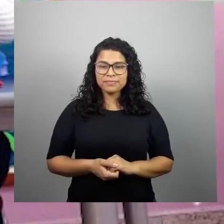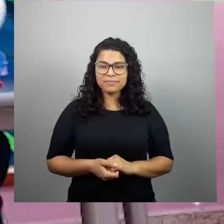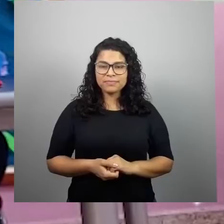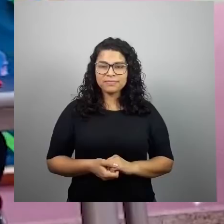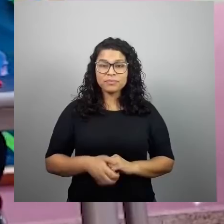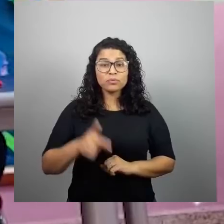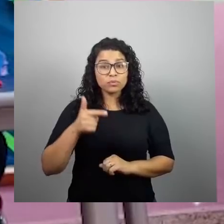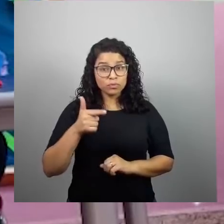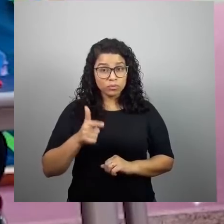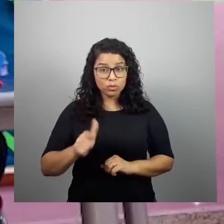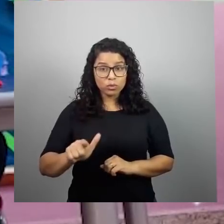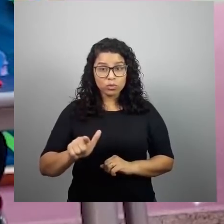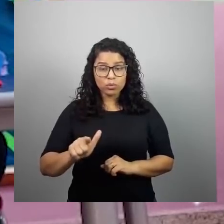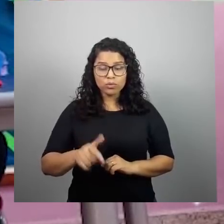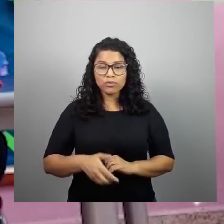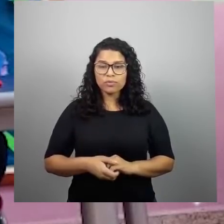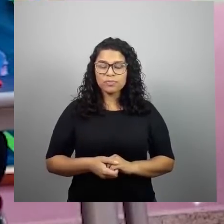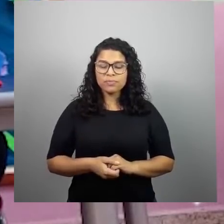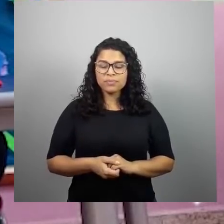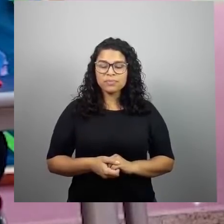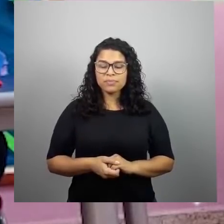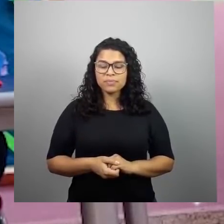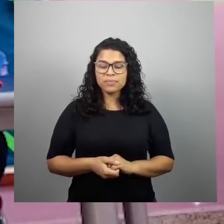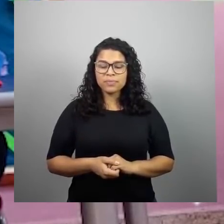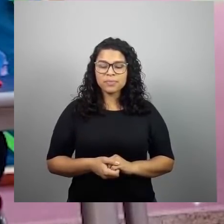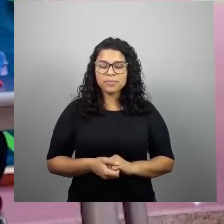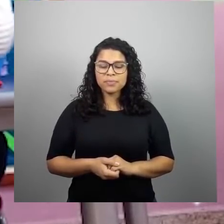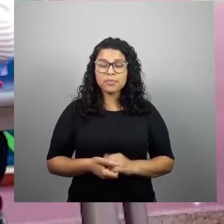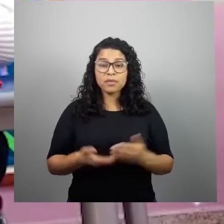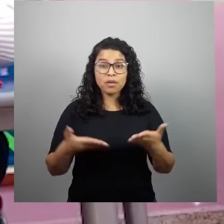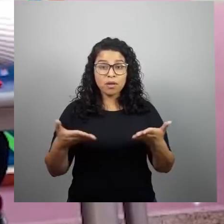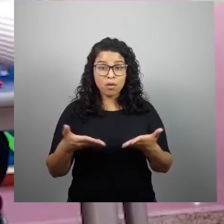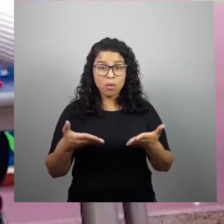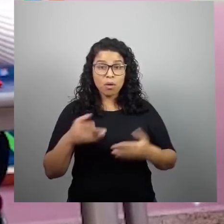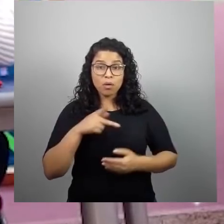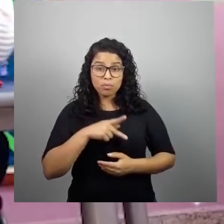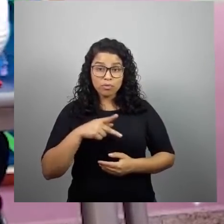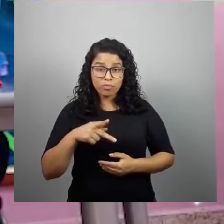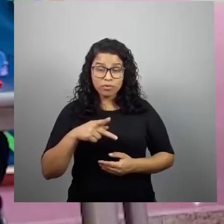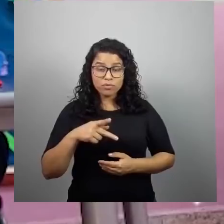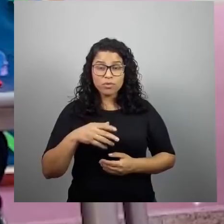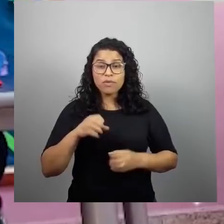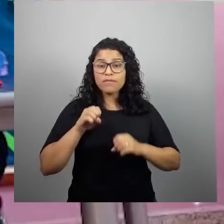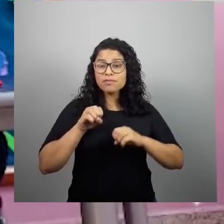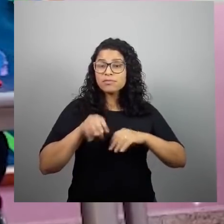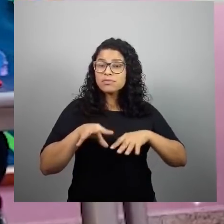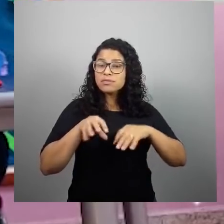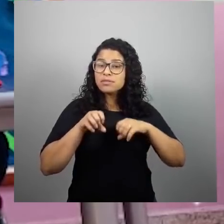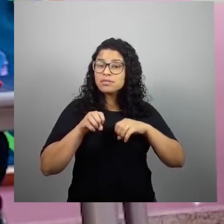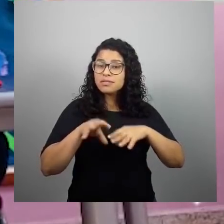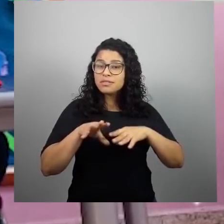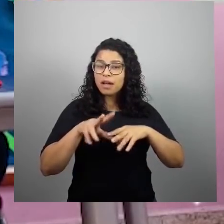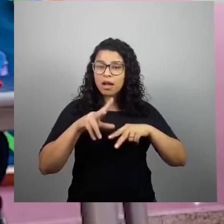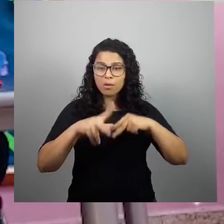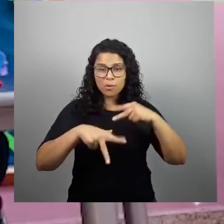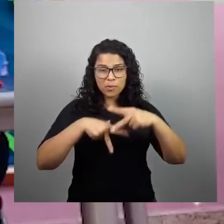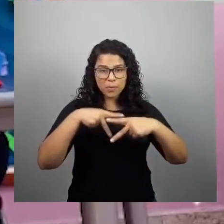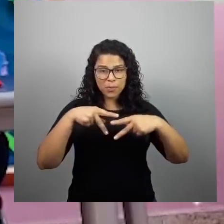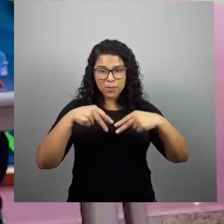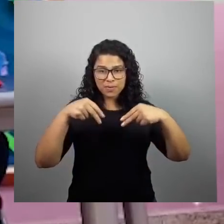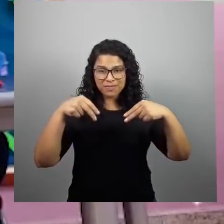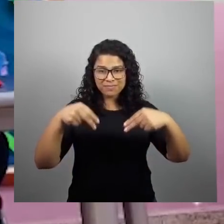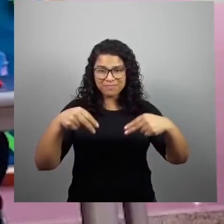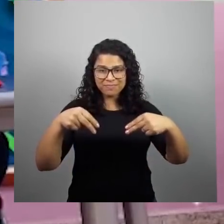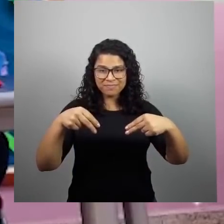e mais uma vez. Agora a tia Camila vai ensinar vocês a fazer o